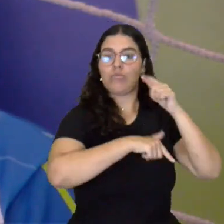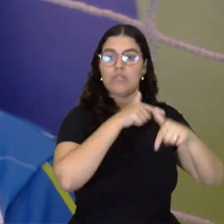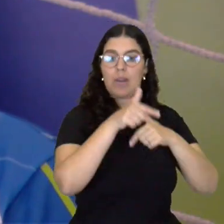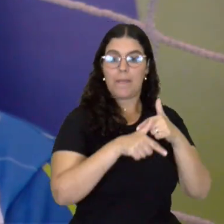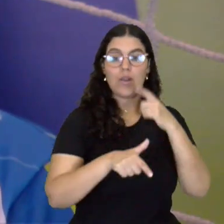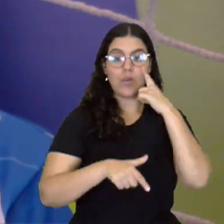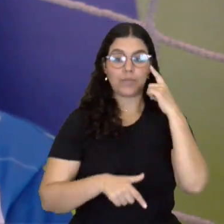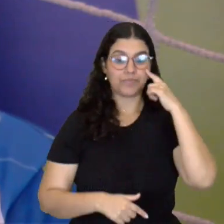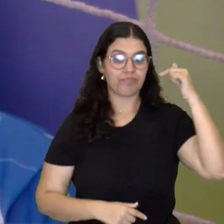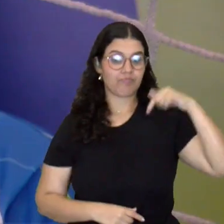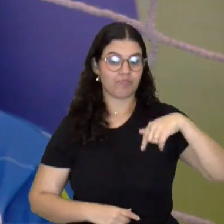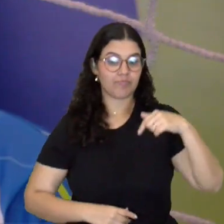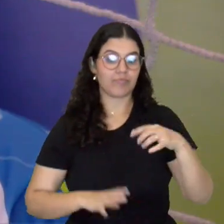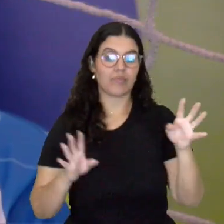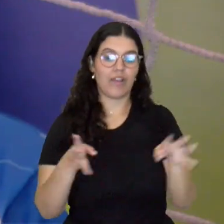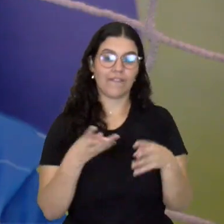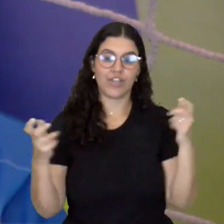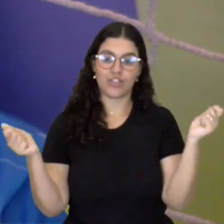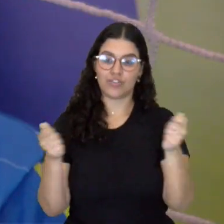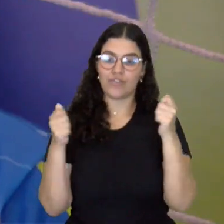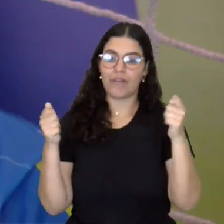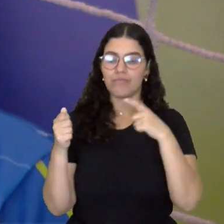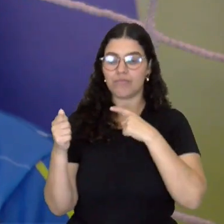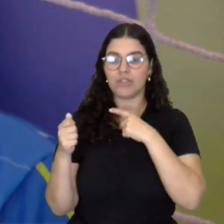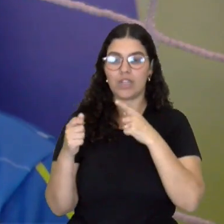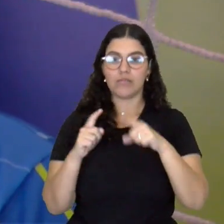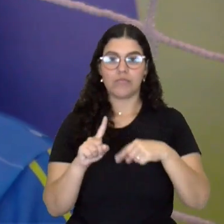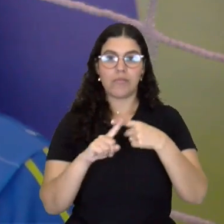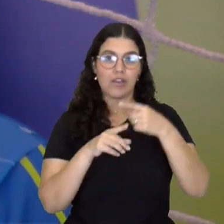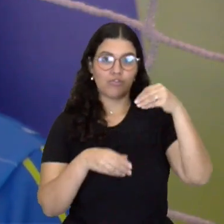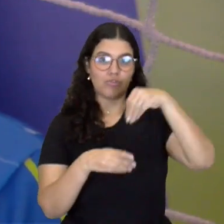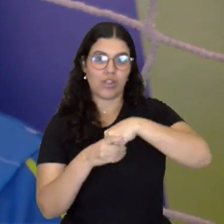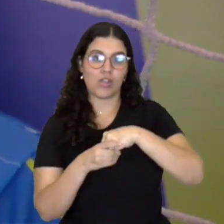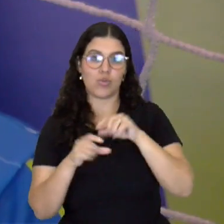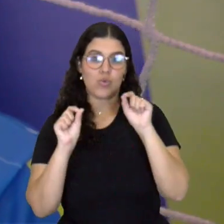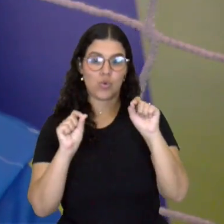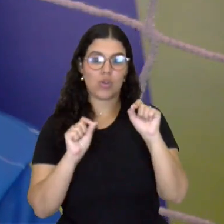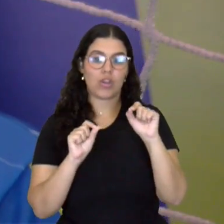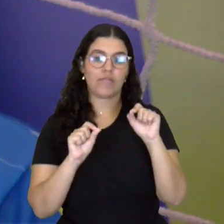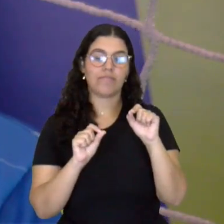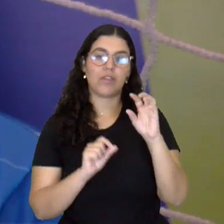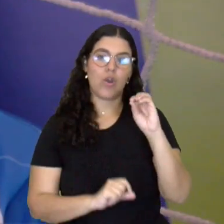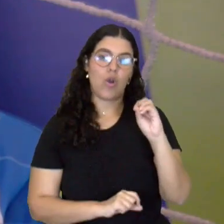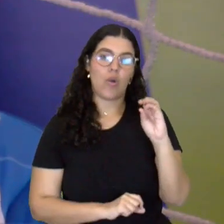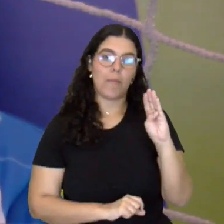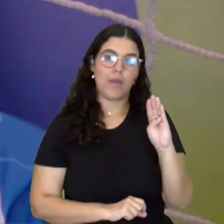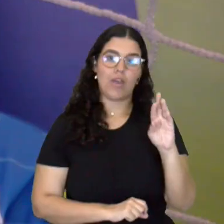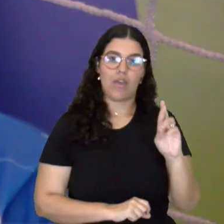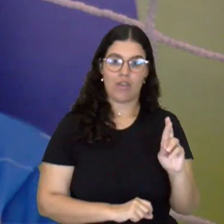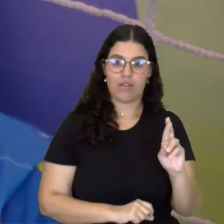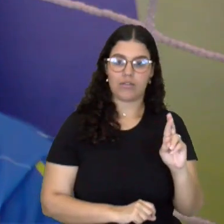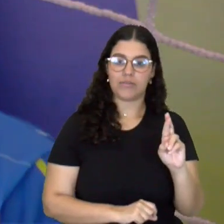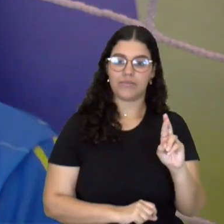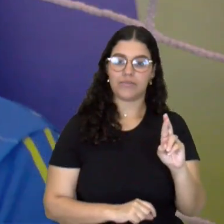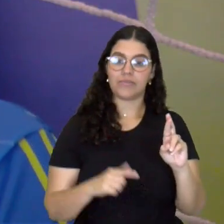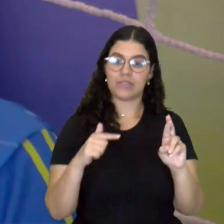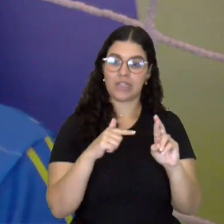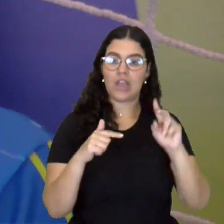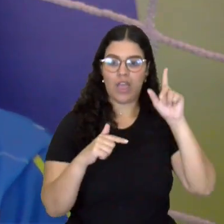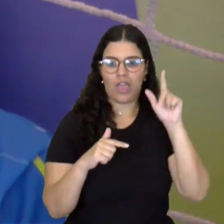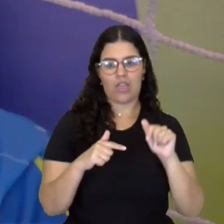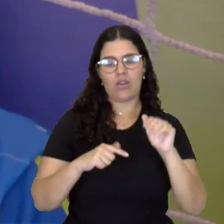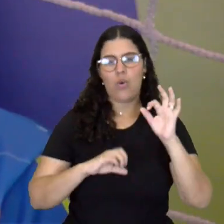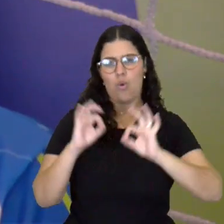está acontecendo também um outro evento, que é a Olimpíada Brasileira de Robótica. É uma organização